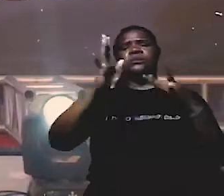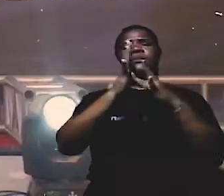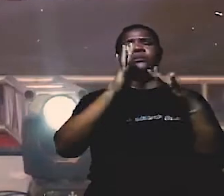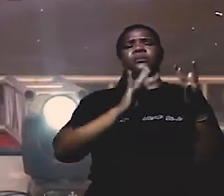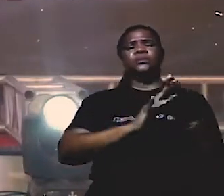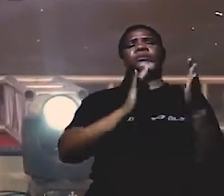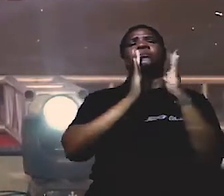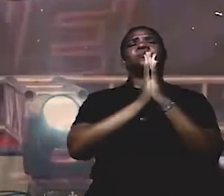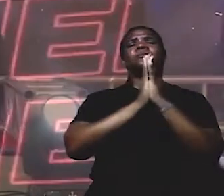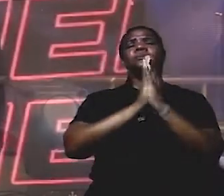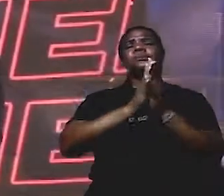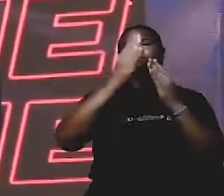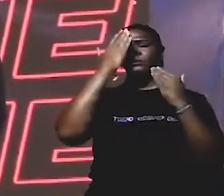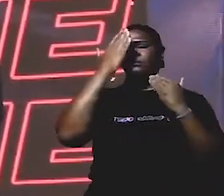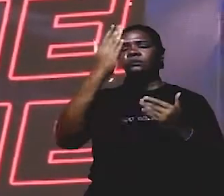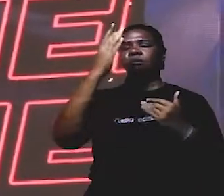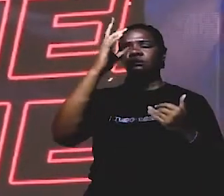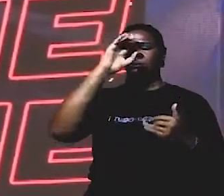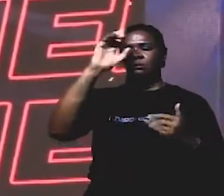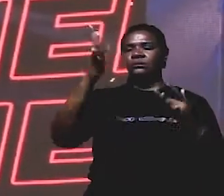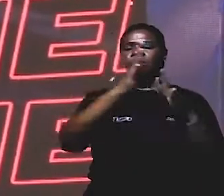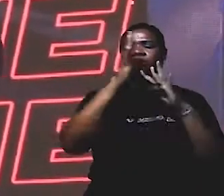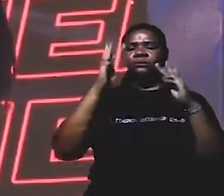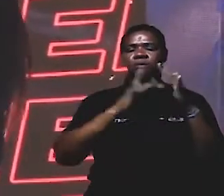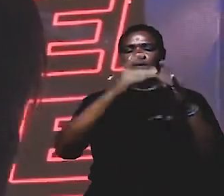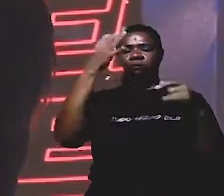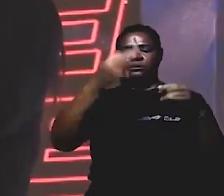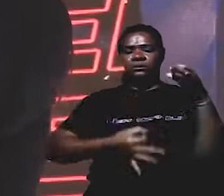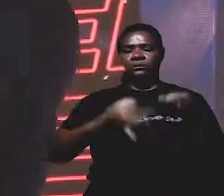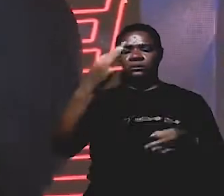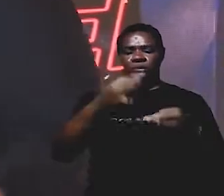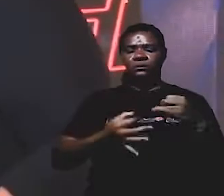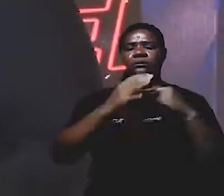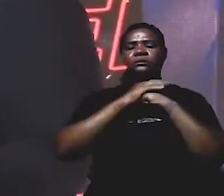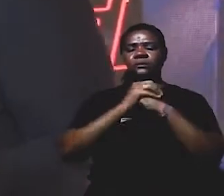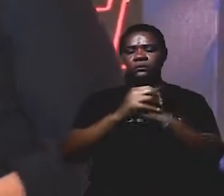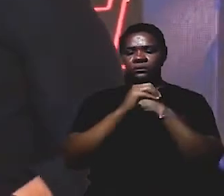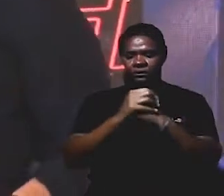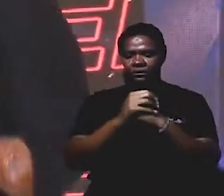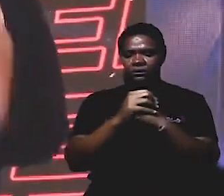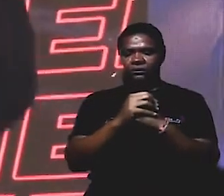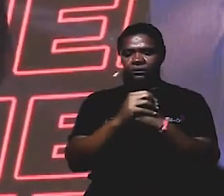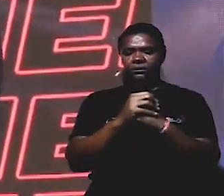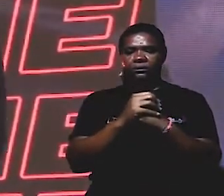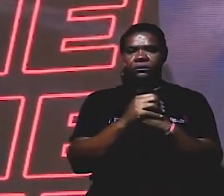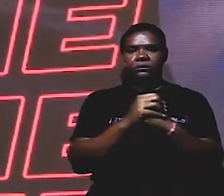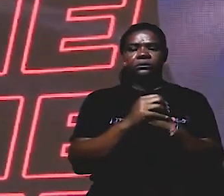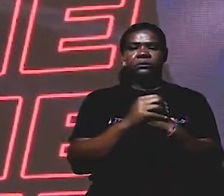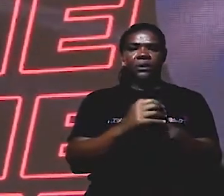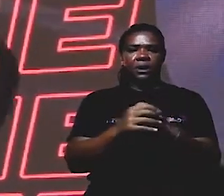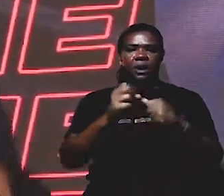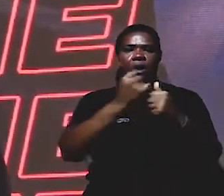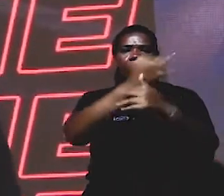Oramos crendo no nome daquele que vive, Jesus o justo. Amém. Se você pode, aí onde você estiver,